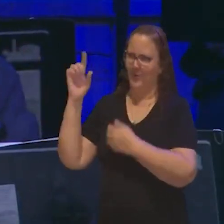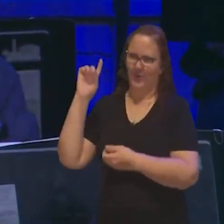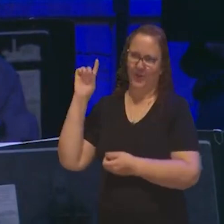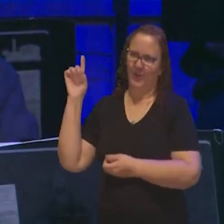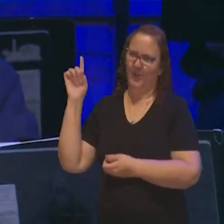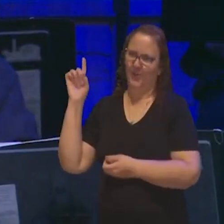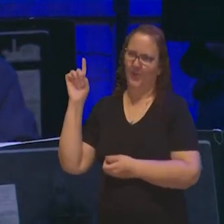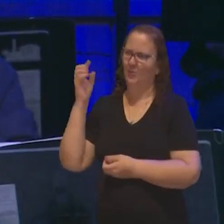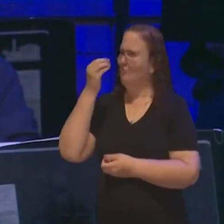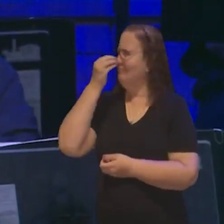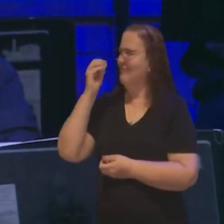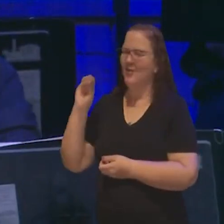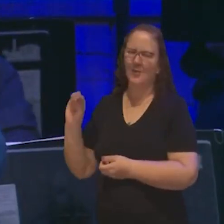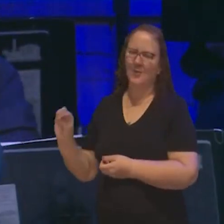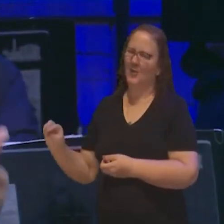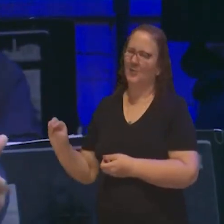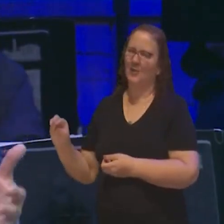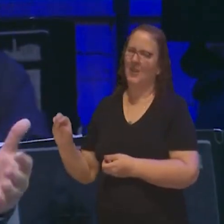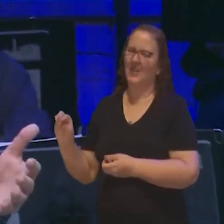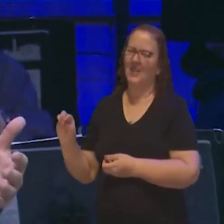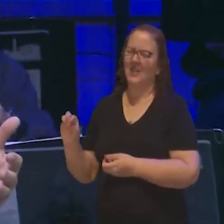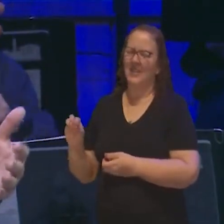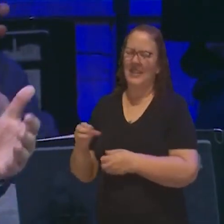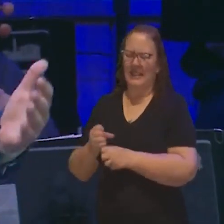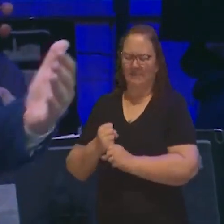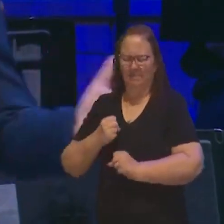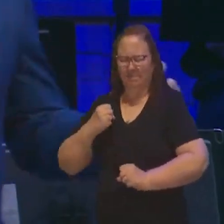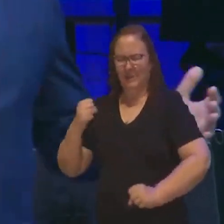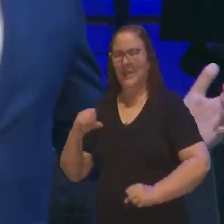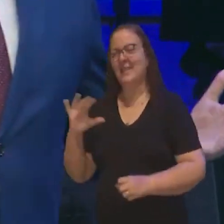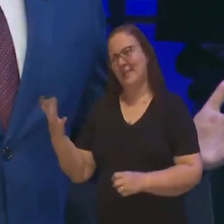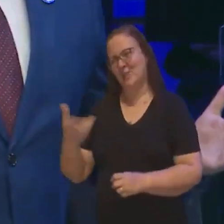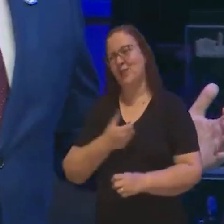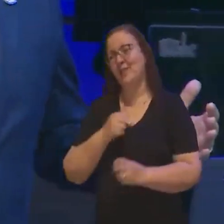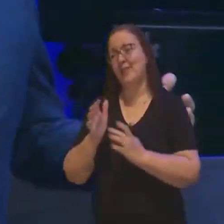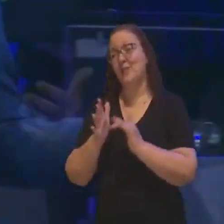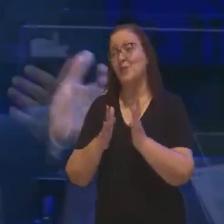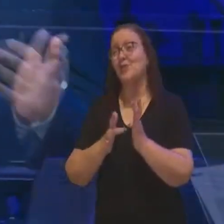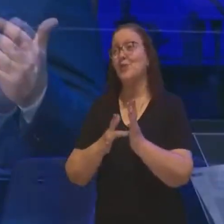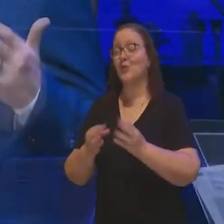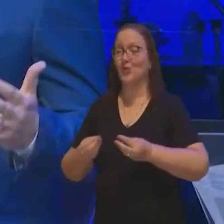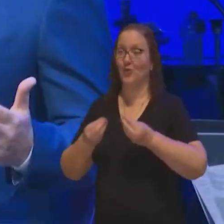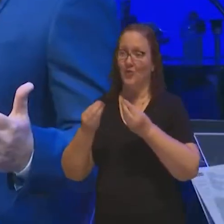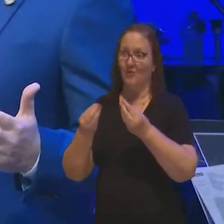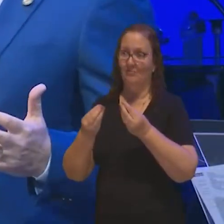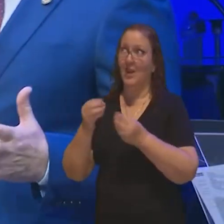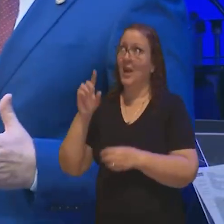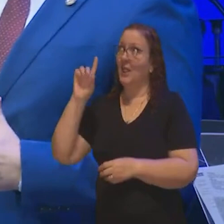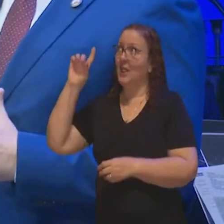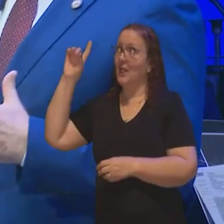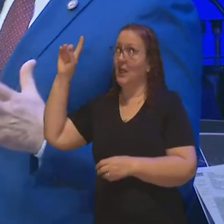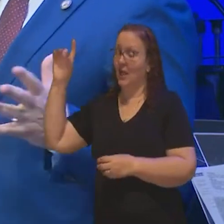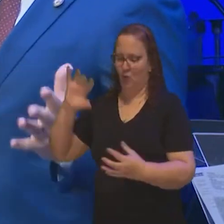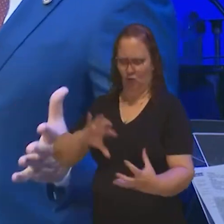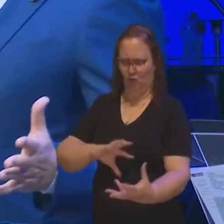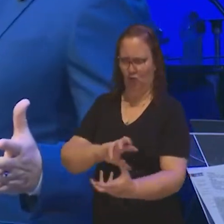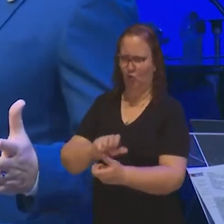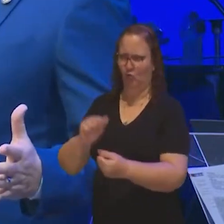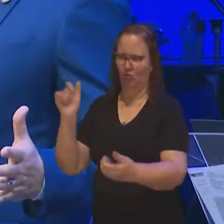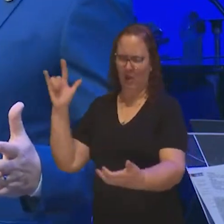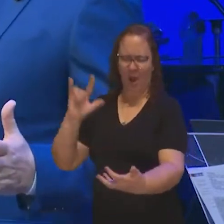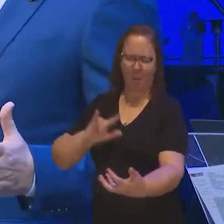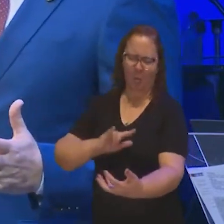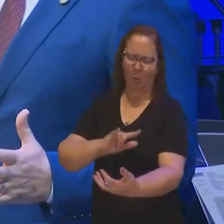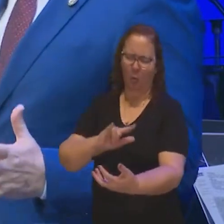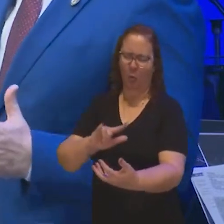você não despreze tão grande salvação que Ele nos concedeu. Porque Deus amou o mundo de tal maneira que deu o seu Filho unigênito,